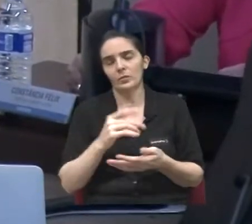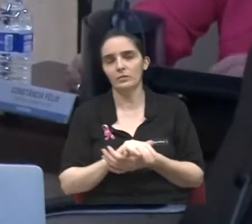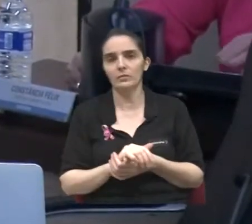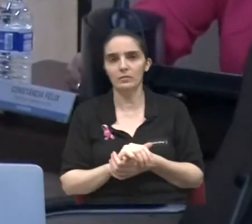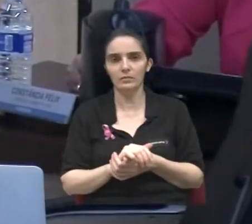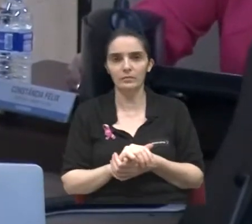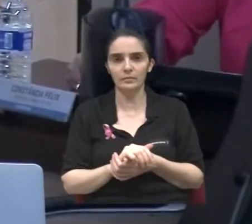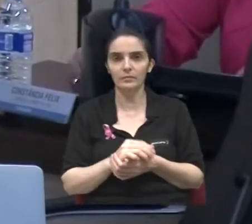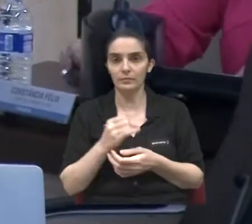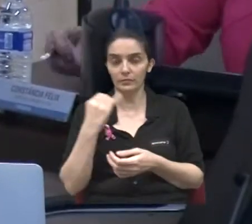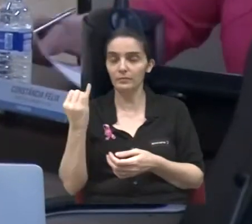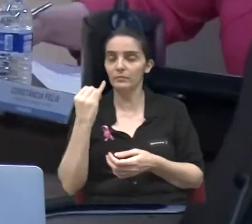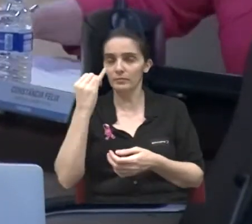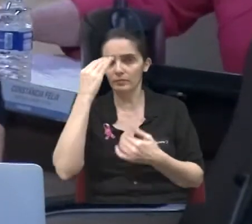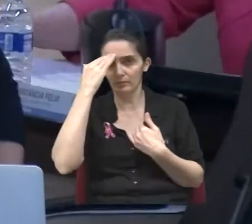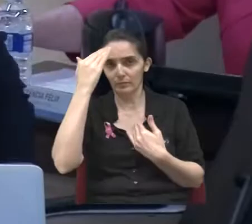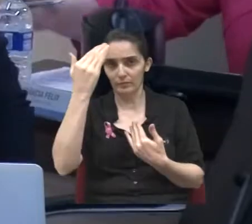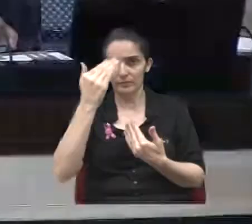valia. Obrigada, vereador.